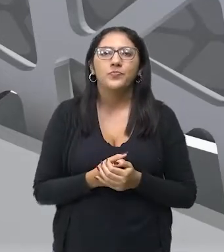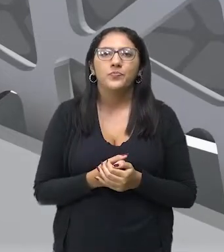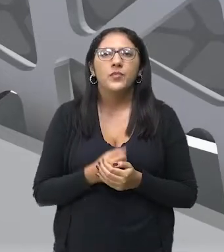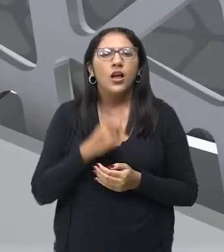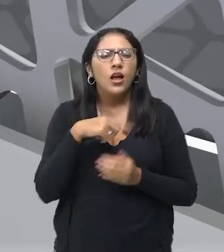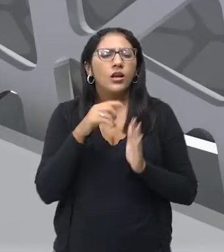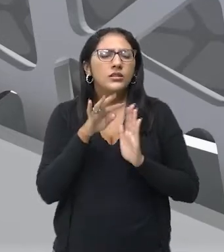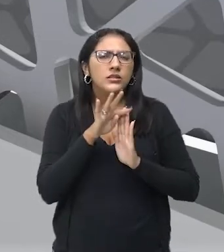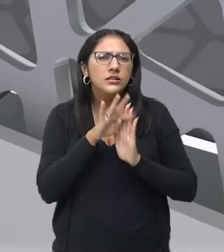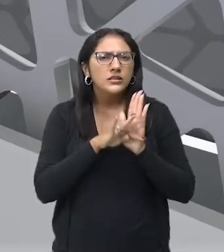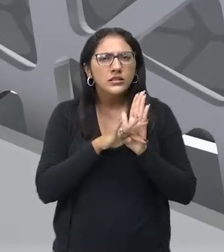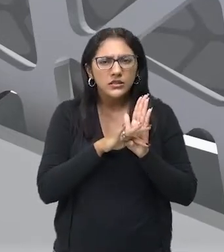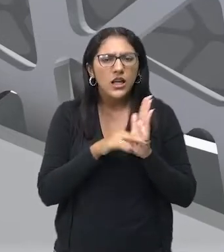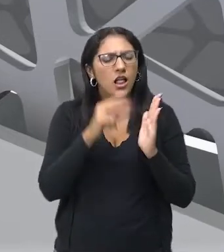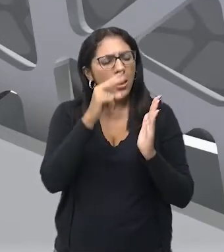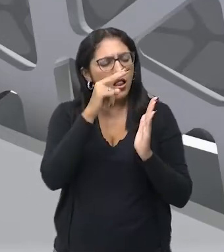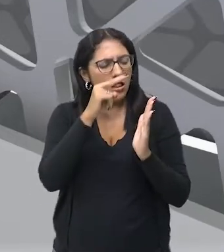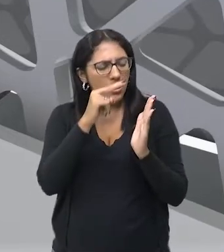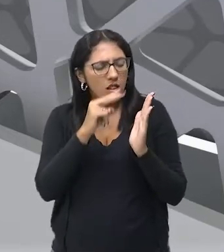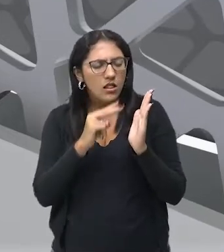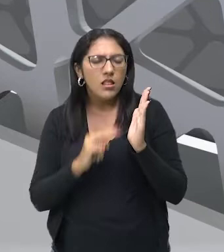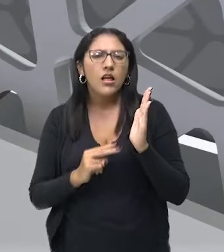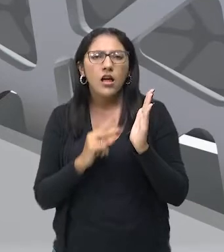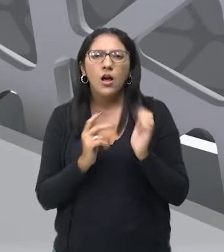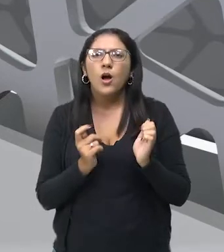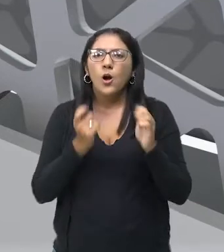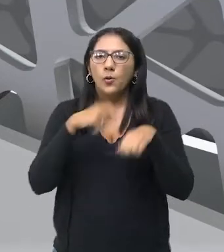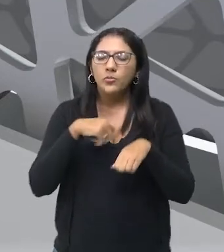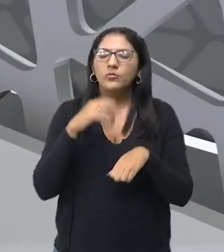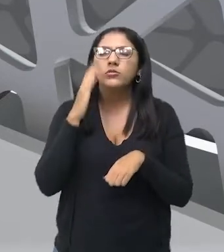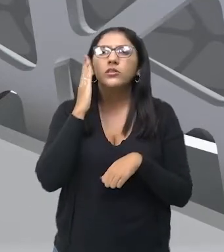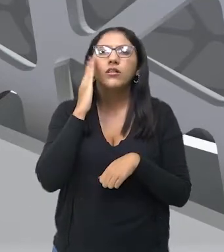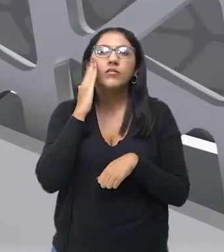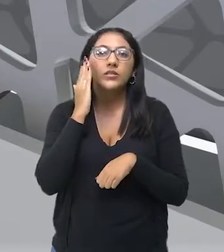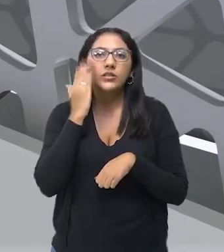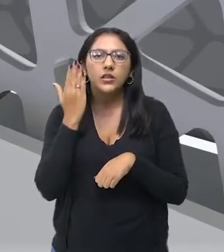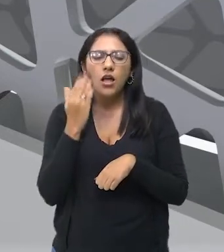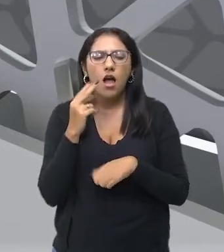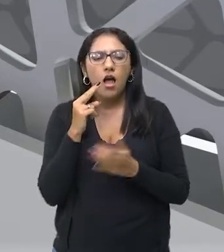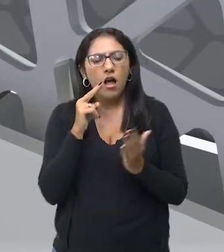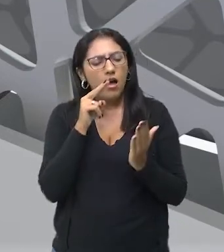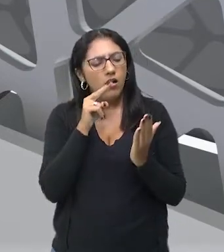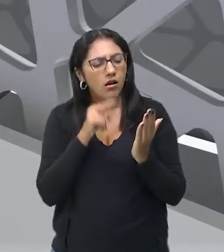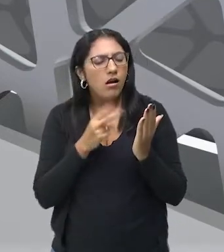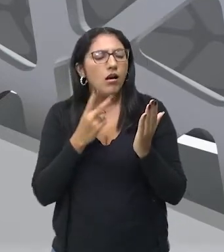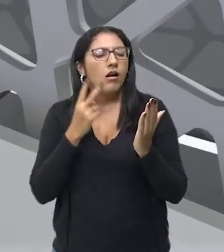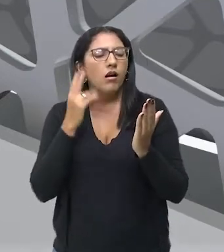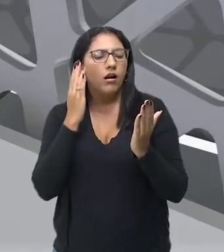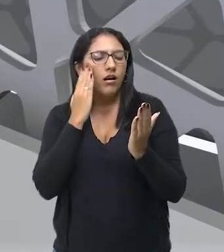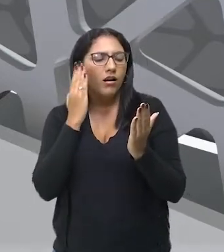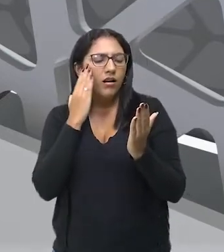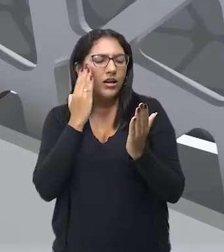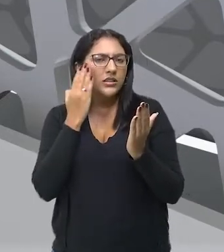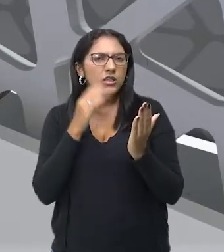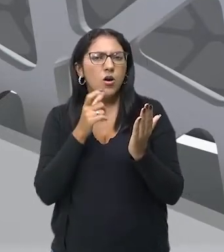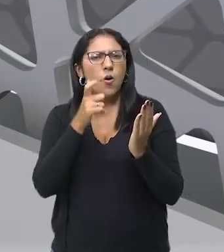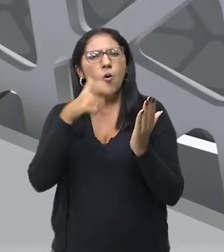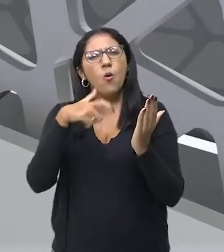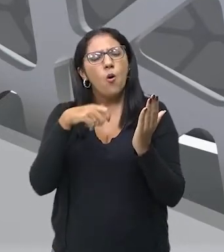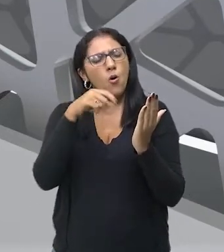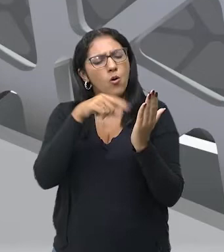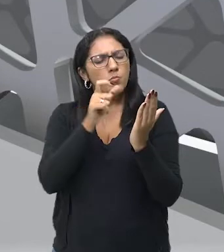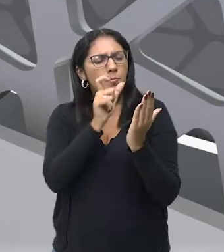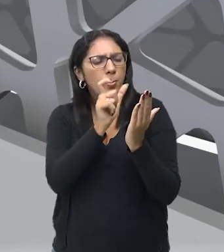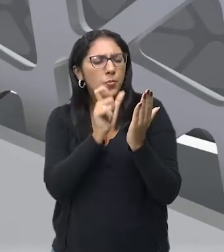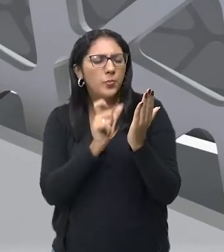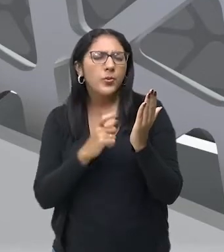efetiva leitura de um texto vai implicar da gente exatamente esse processo de, saber que parte do meu texto